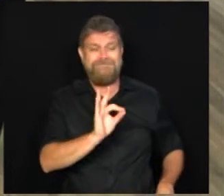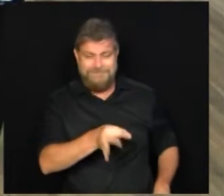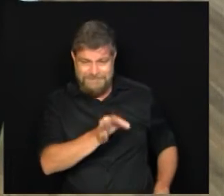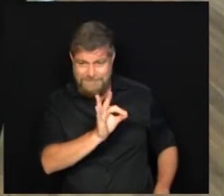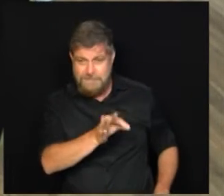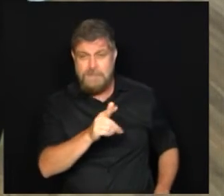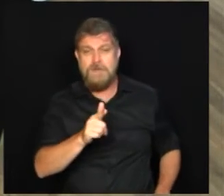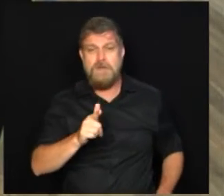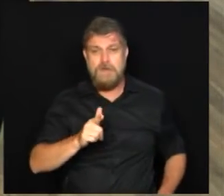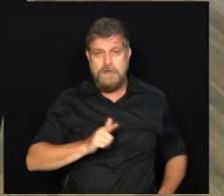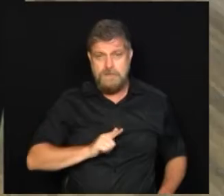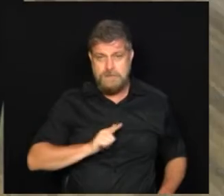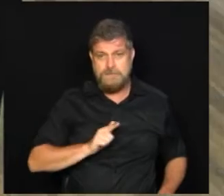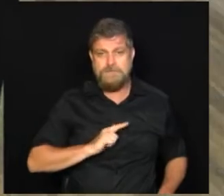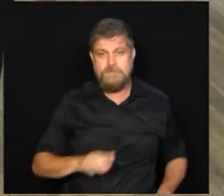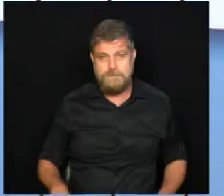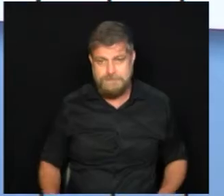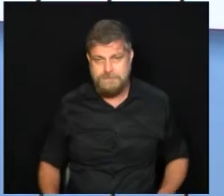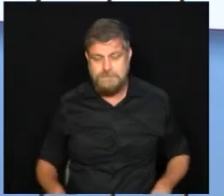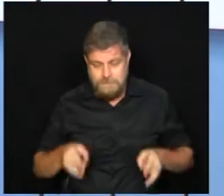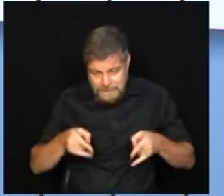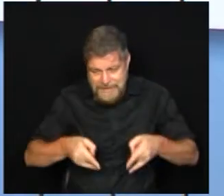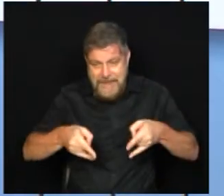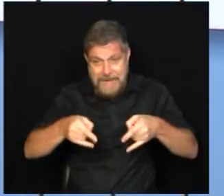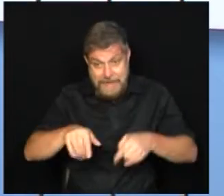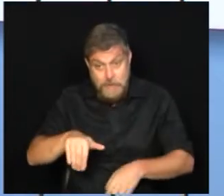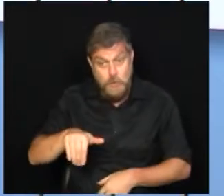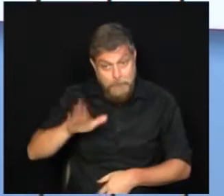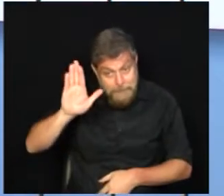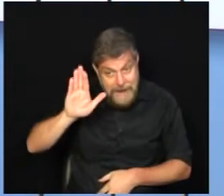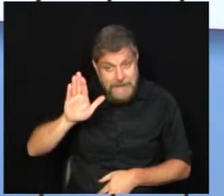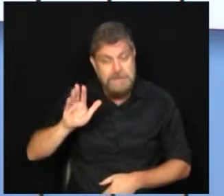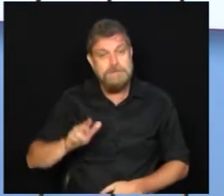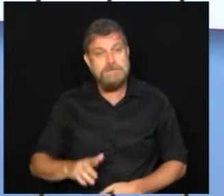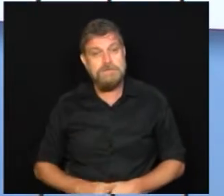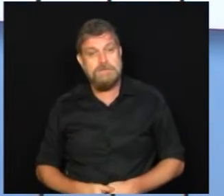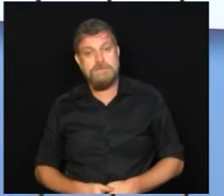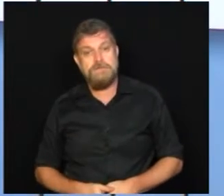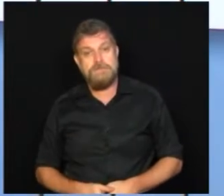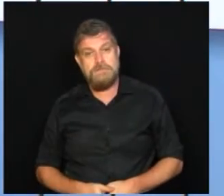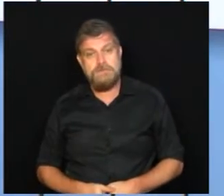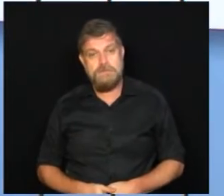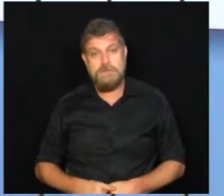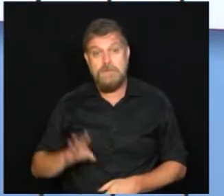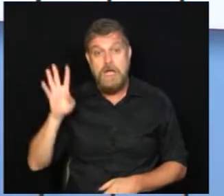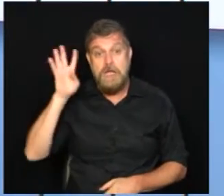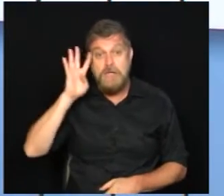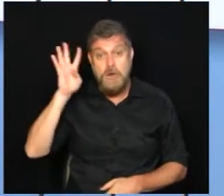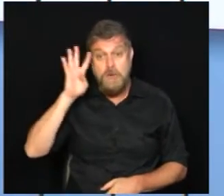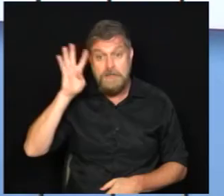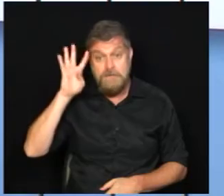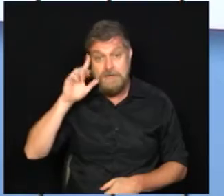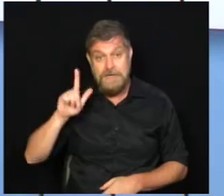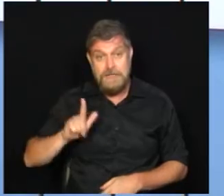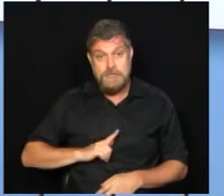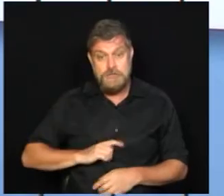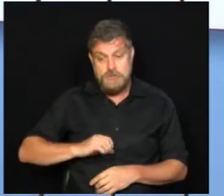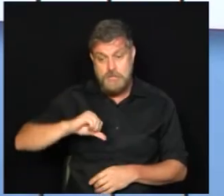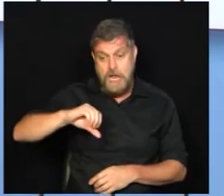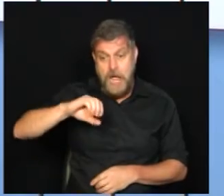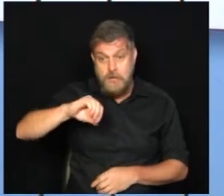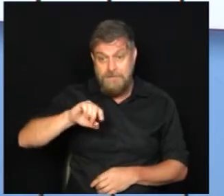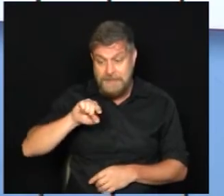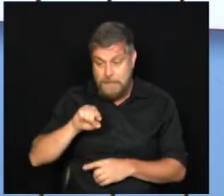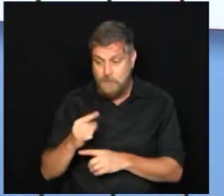assim apesar do aumento da oferta de leitos em Campinas nesta quarta-feira nós temos